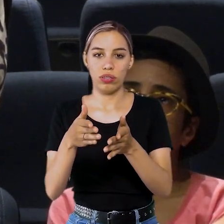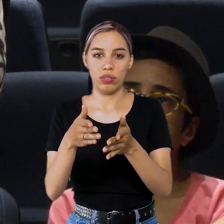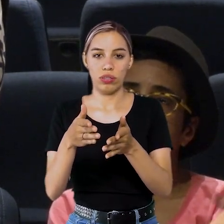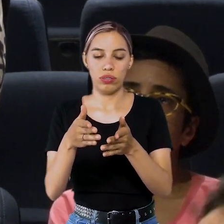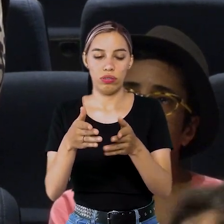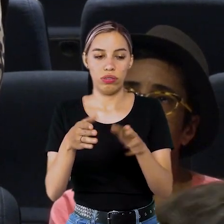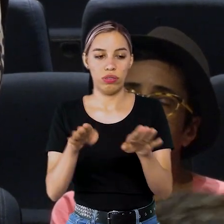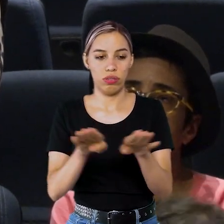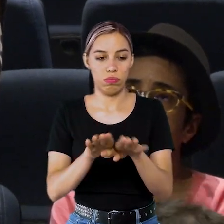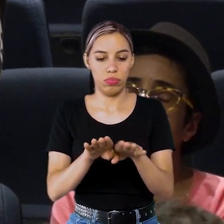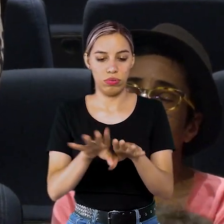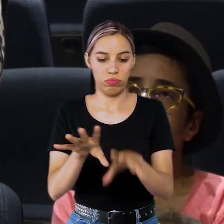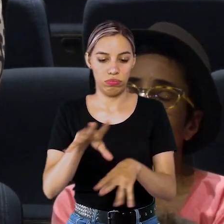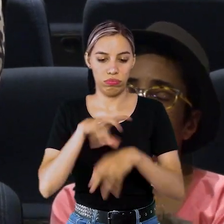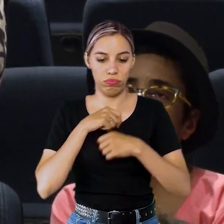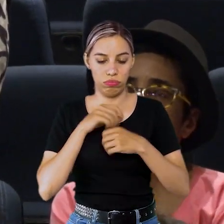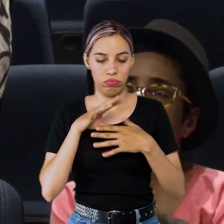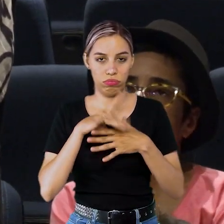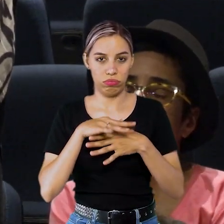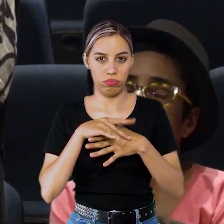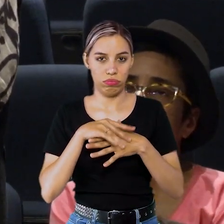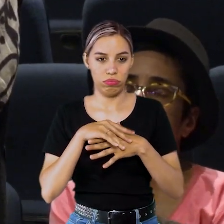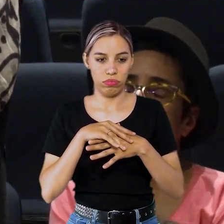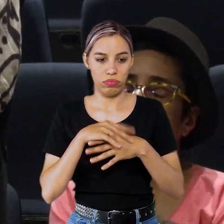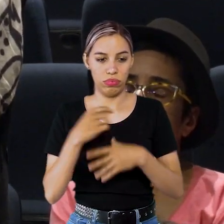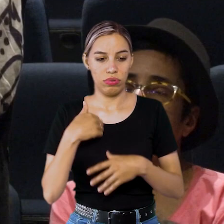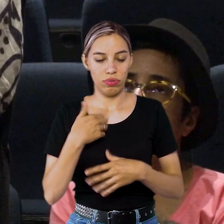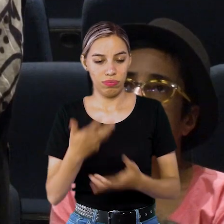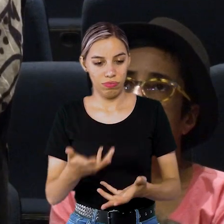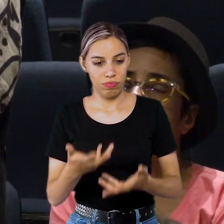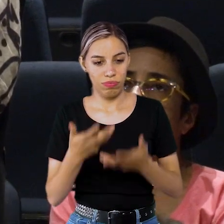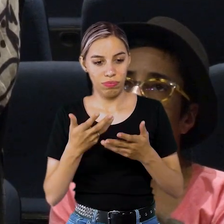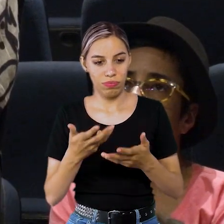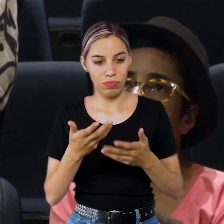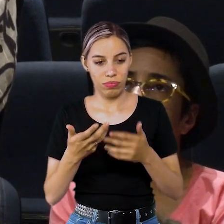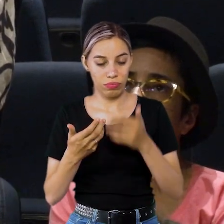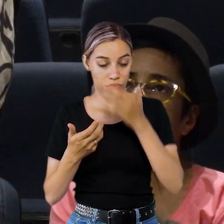traga as doenças. E aí eu queria